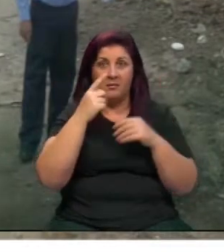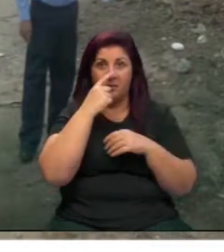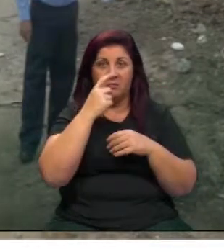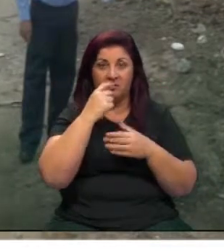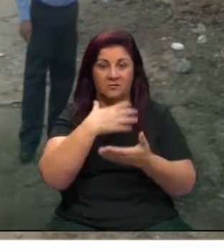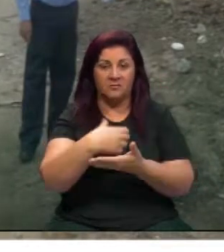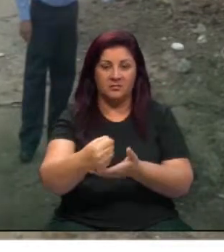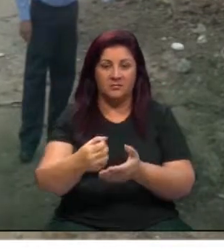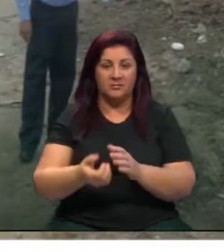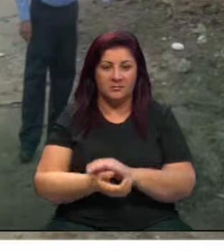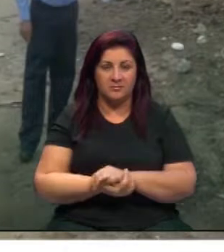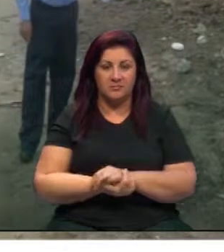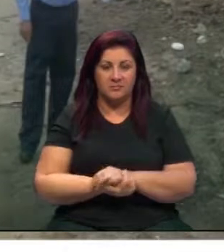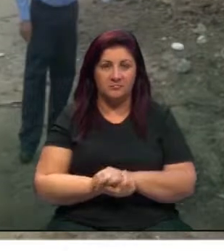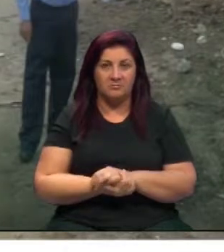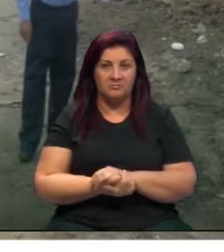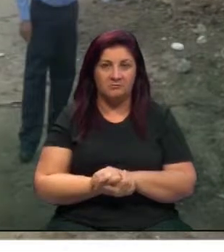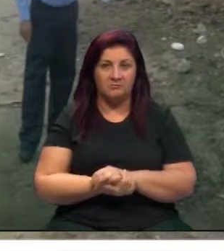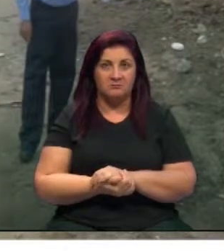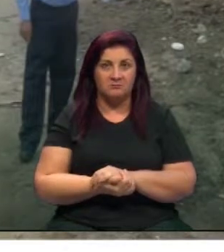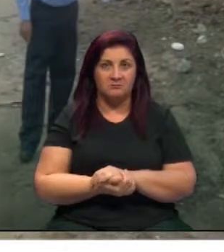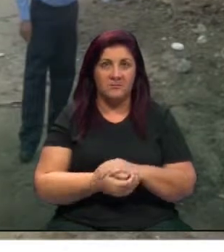Lua.